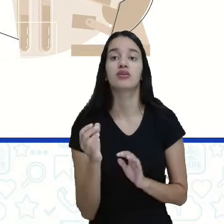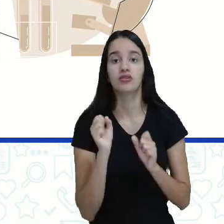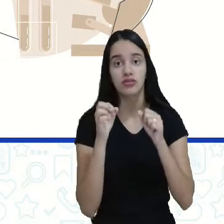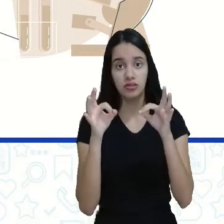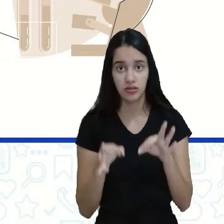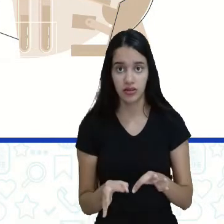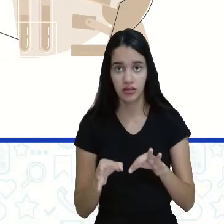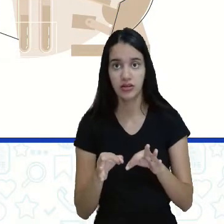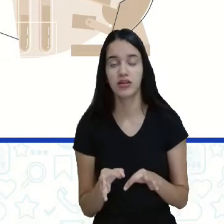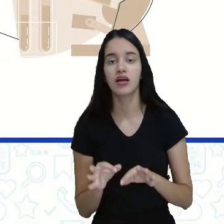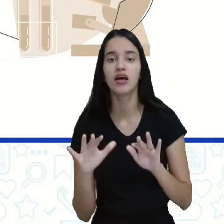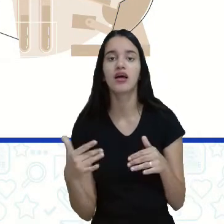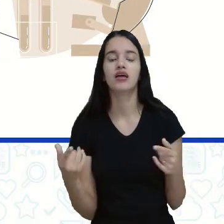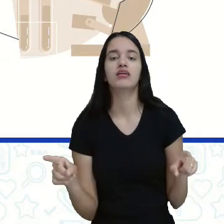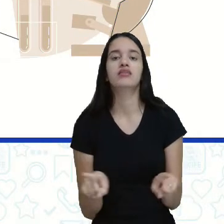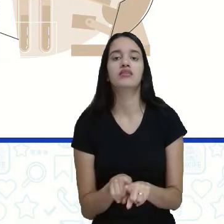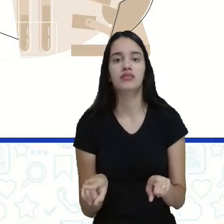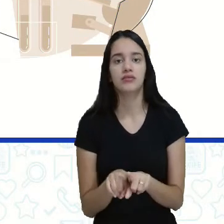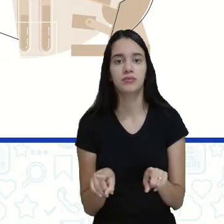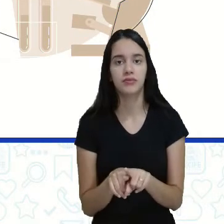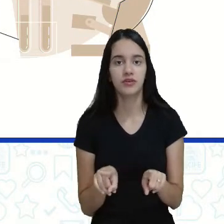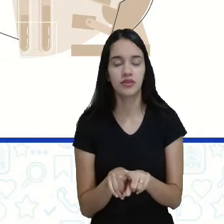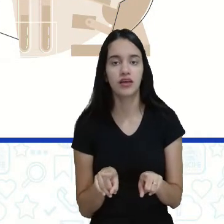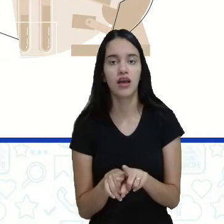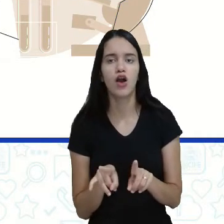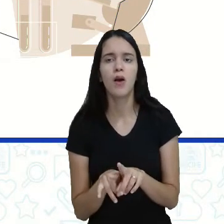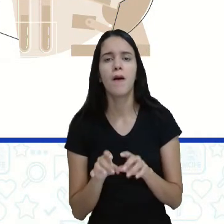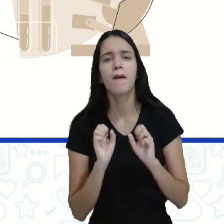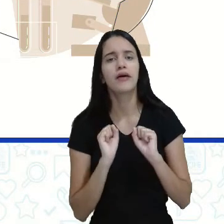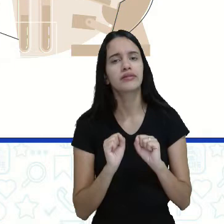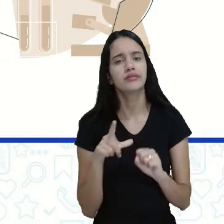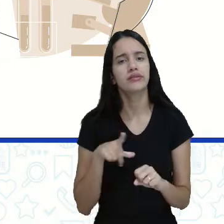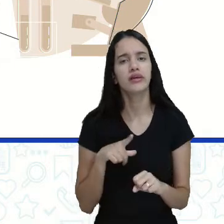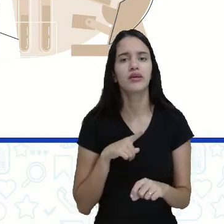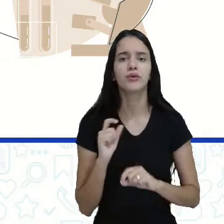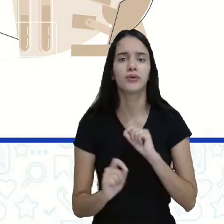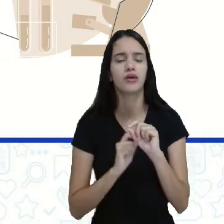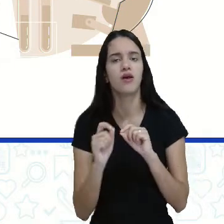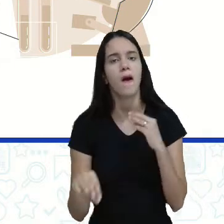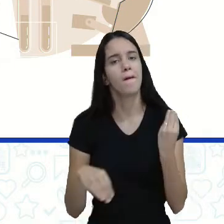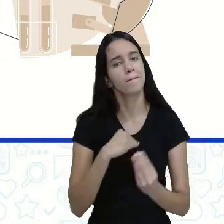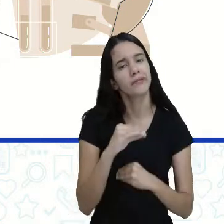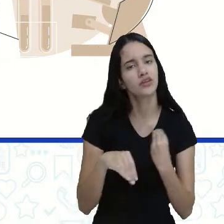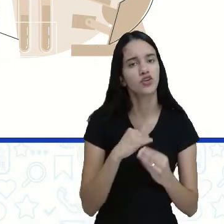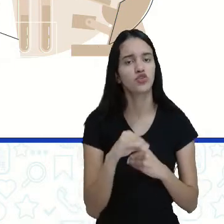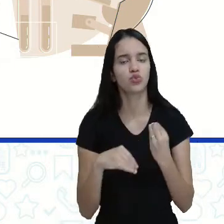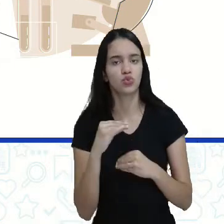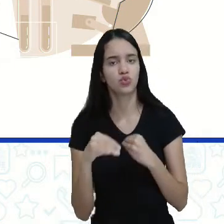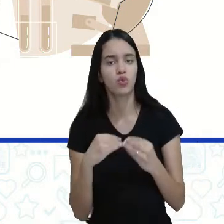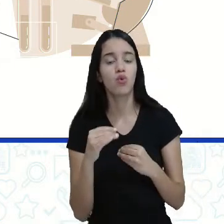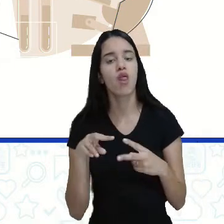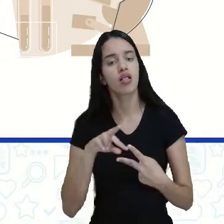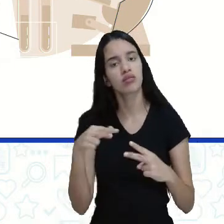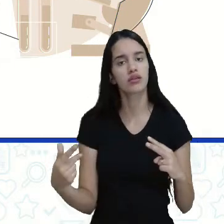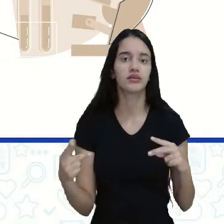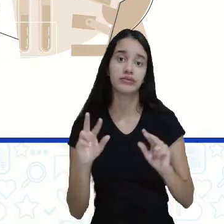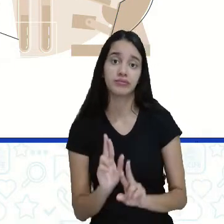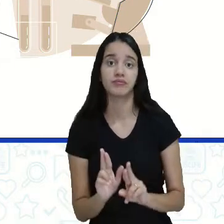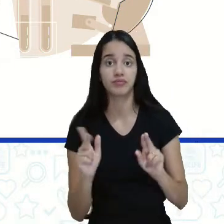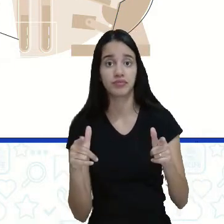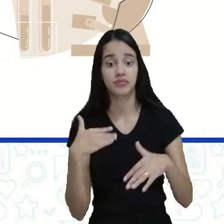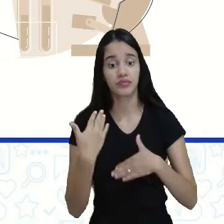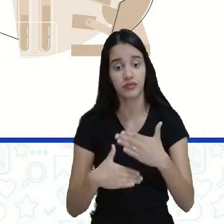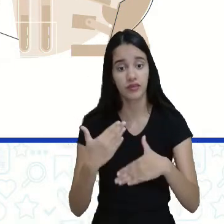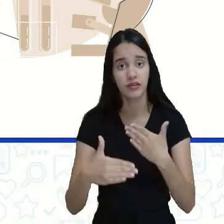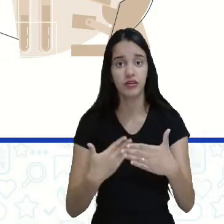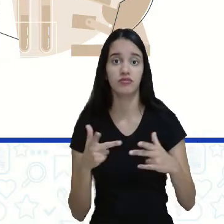certo? Essa recombinação gênica, ela proporciona o quê? Uma mistura entre genes diferentes. Aí possibilita a evolução